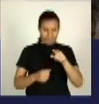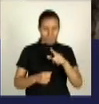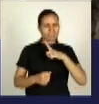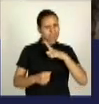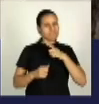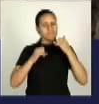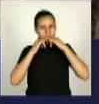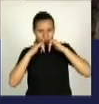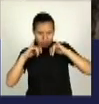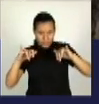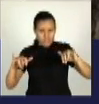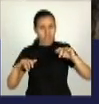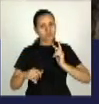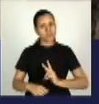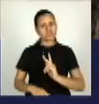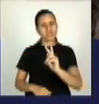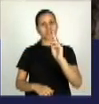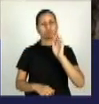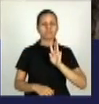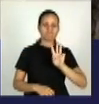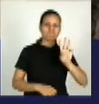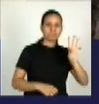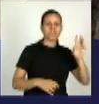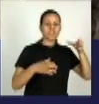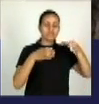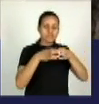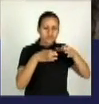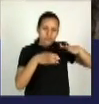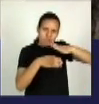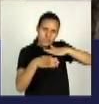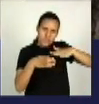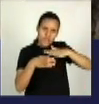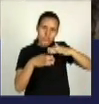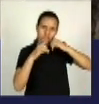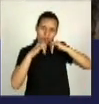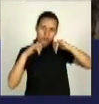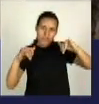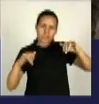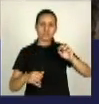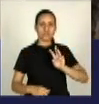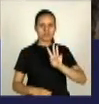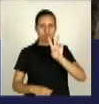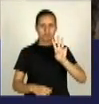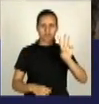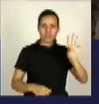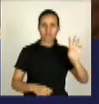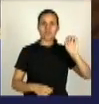a informação ela vai estar sempre disponível através do nosso Centro de Informação sobre Medicamentos,